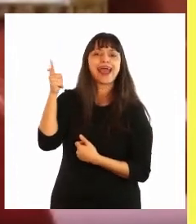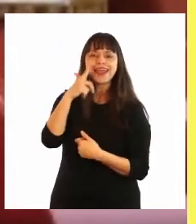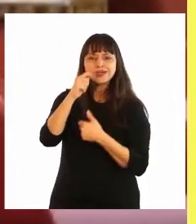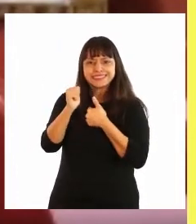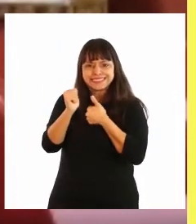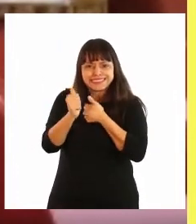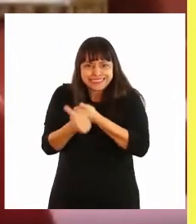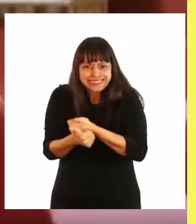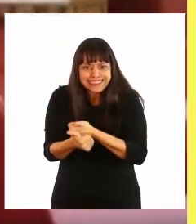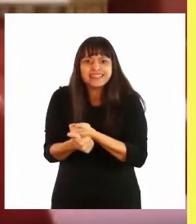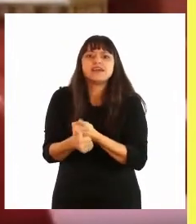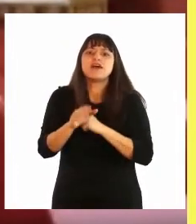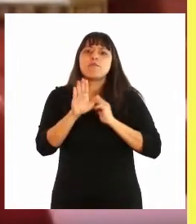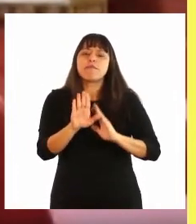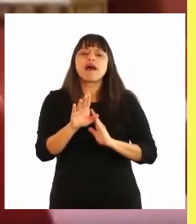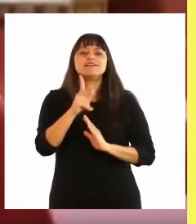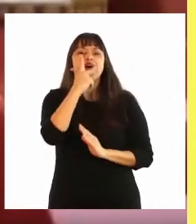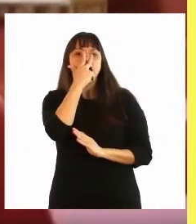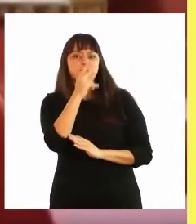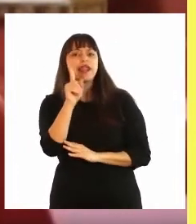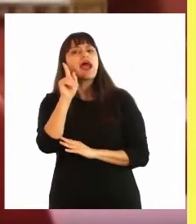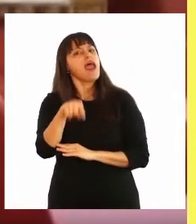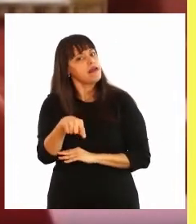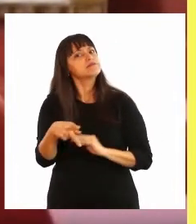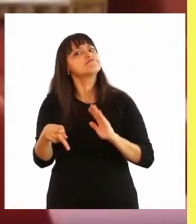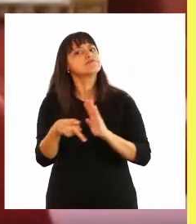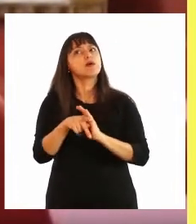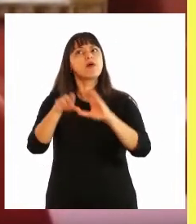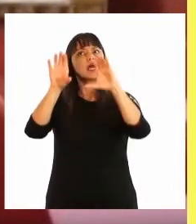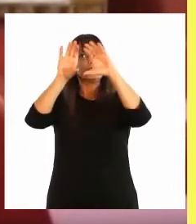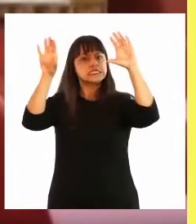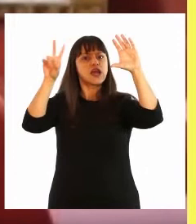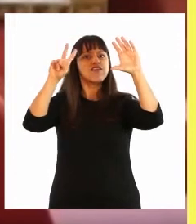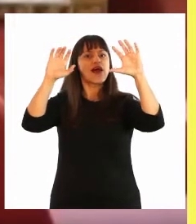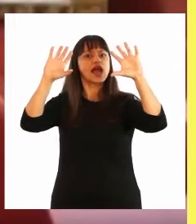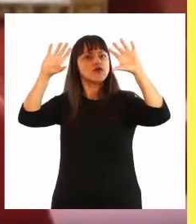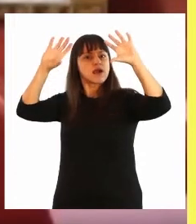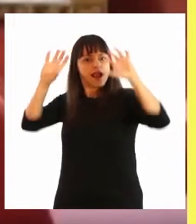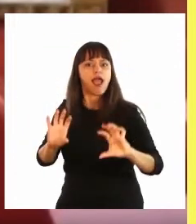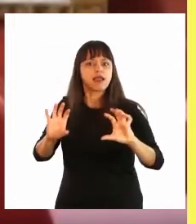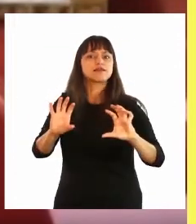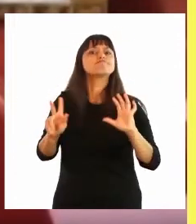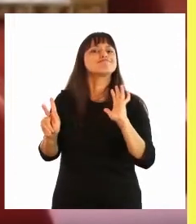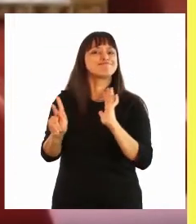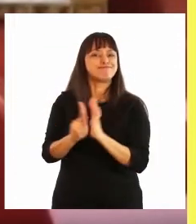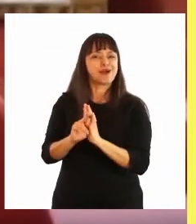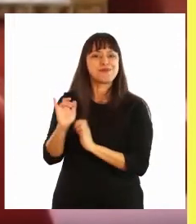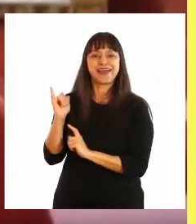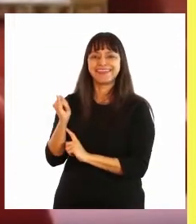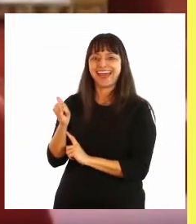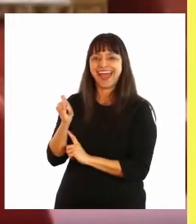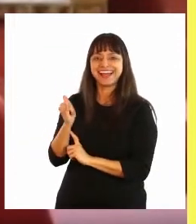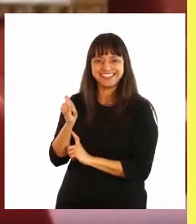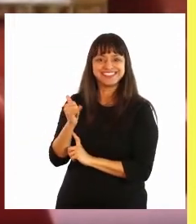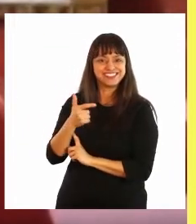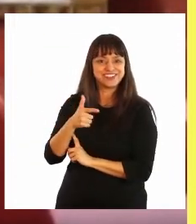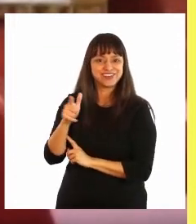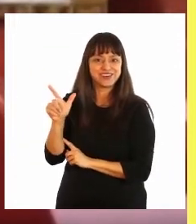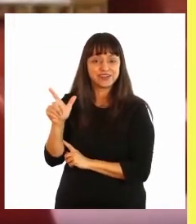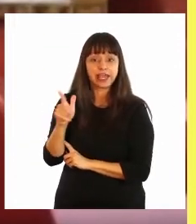seja um pedacinho de um céu que está para cair, assim, né? Então, fico muito com essa imagem desse céu